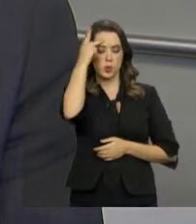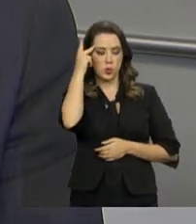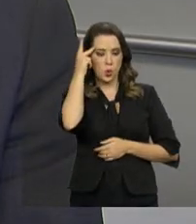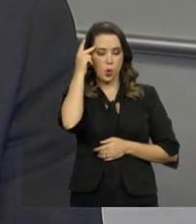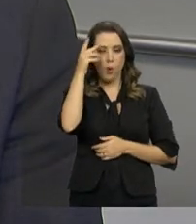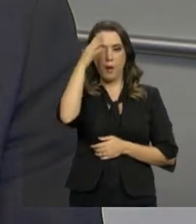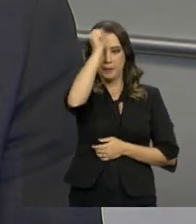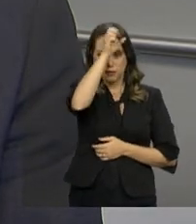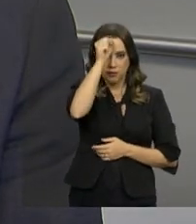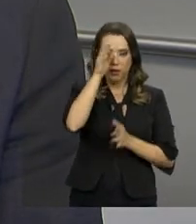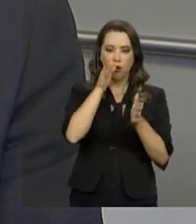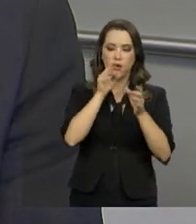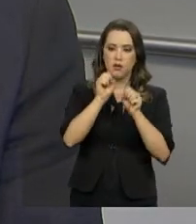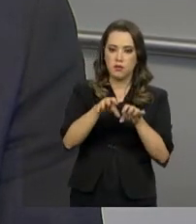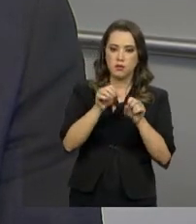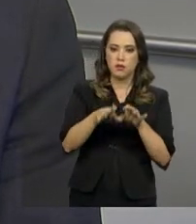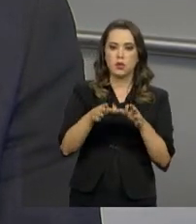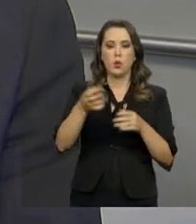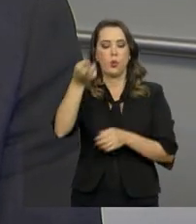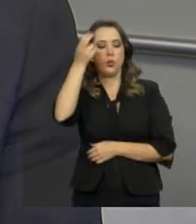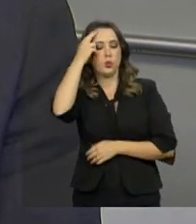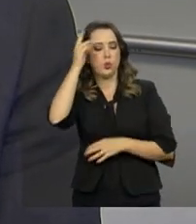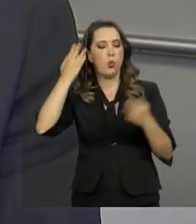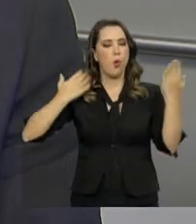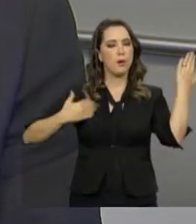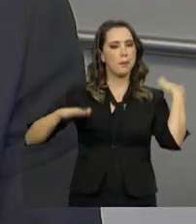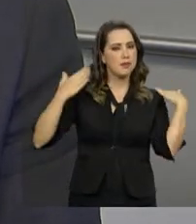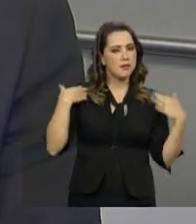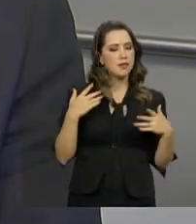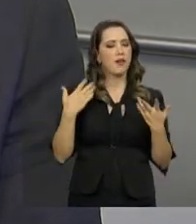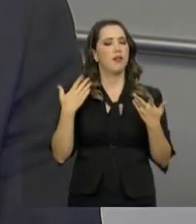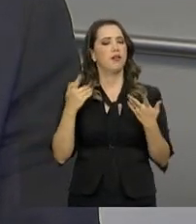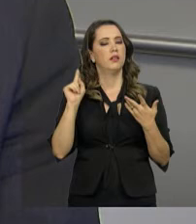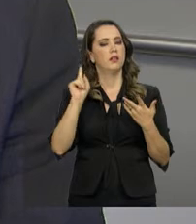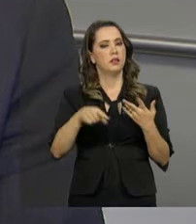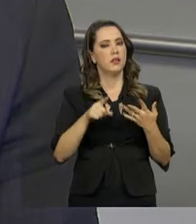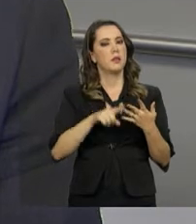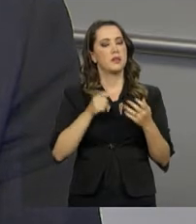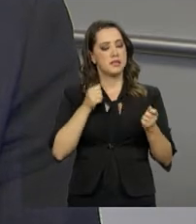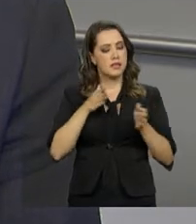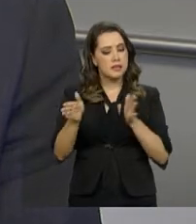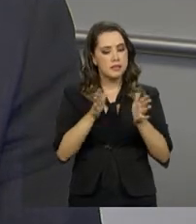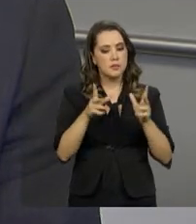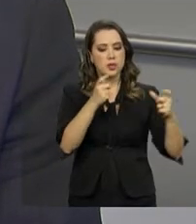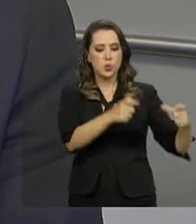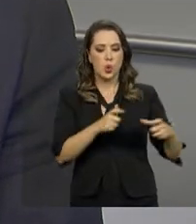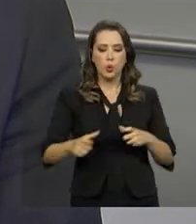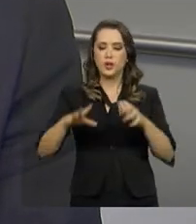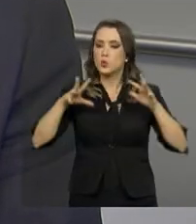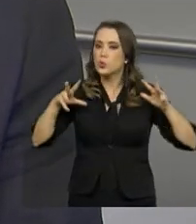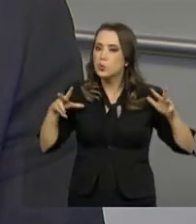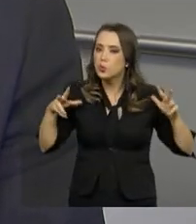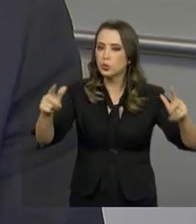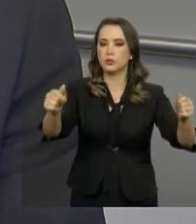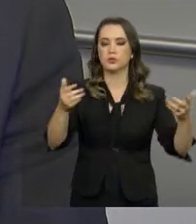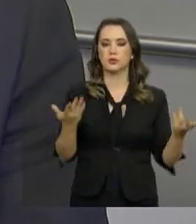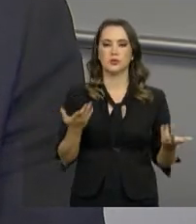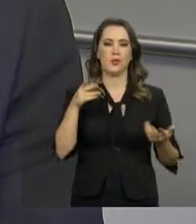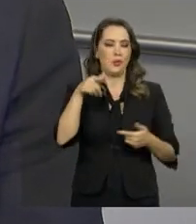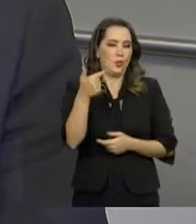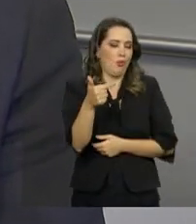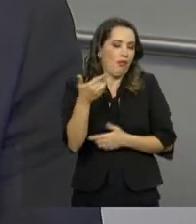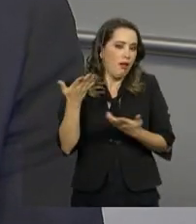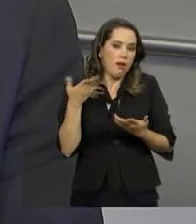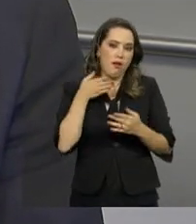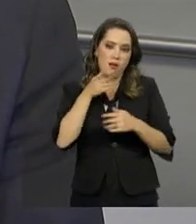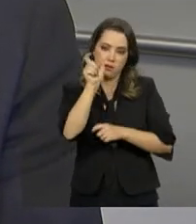ao transporte à la ao lazer né você tem que ter acessibilidade em todas essas áreas neps se não você não vai dá